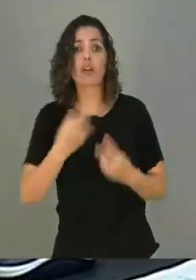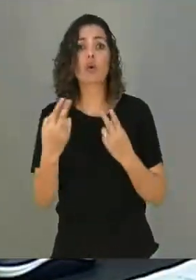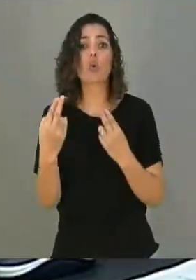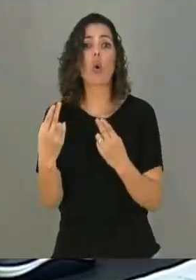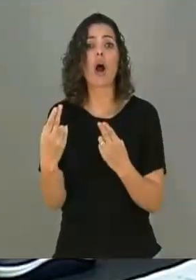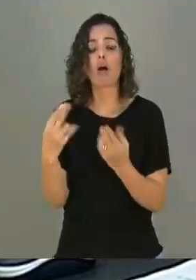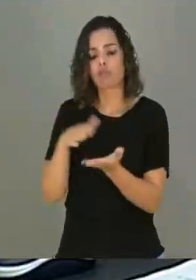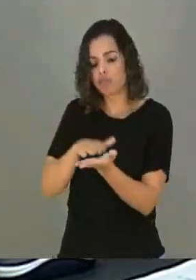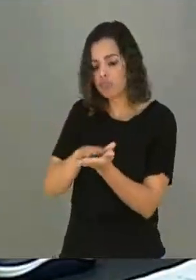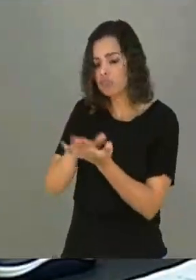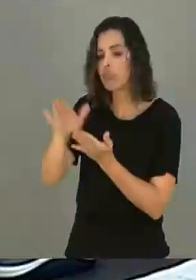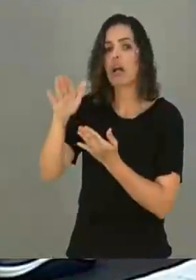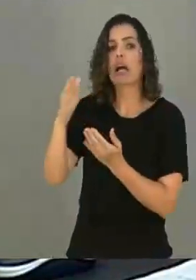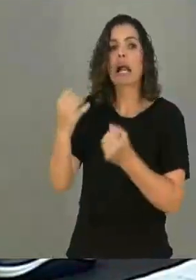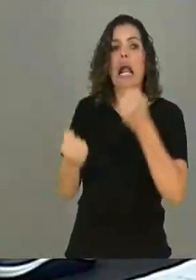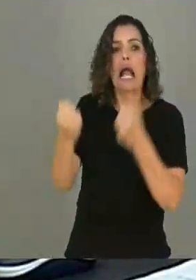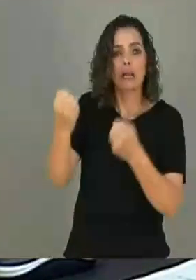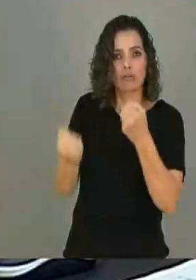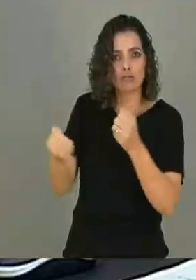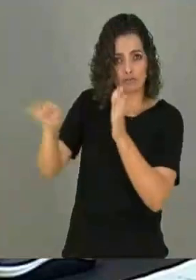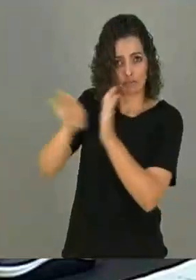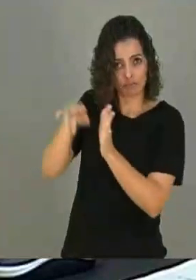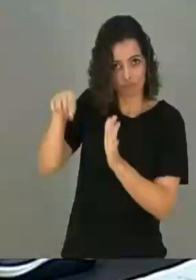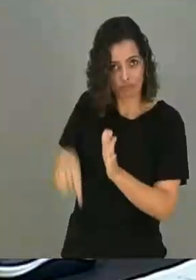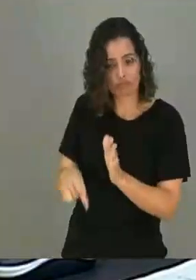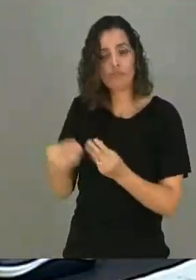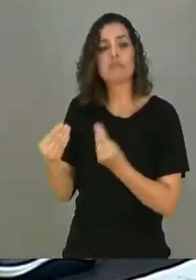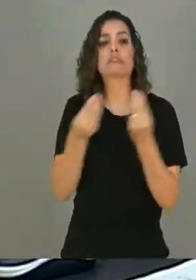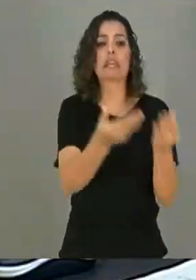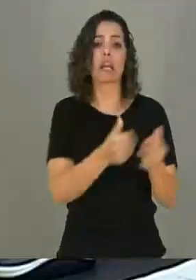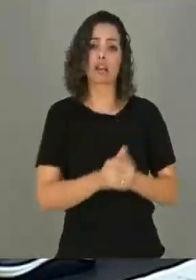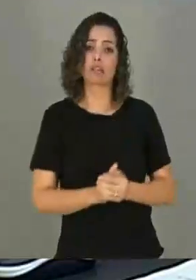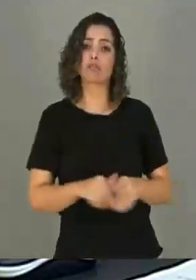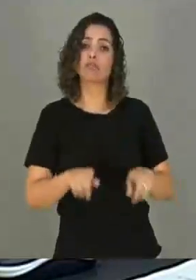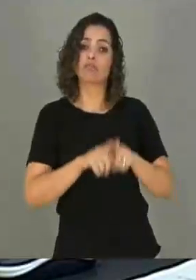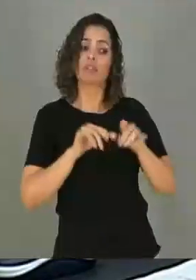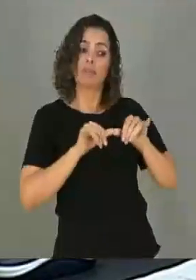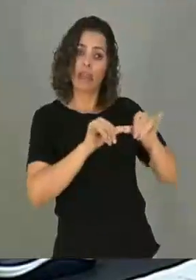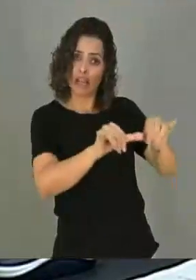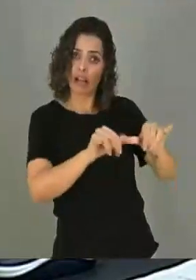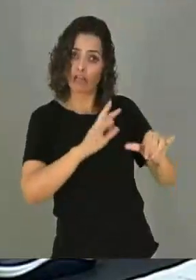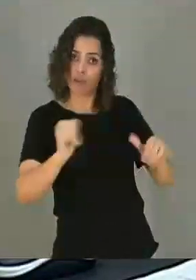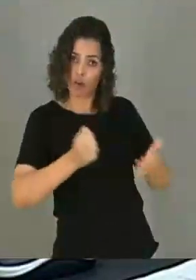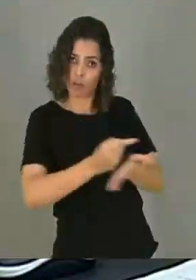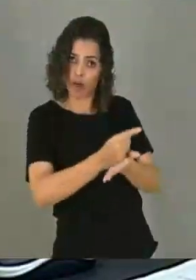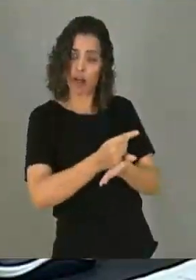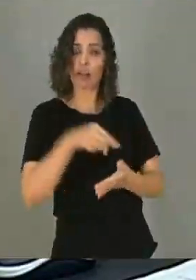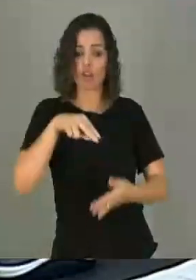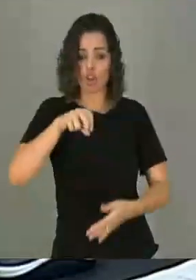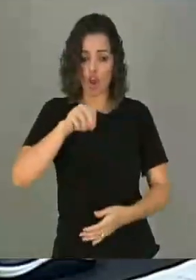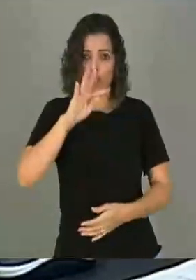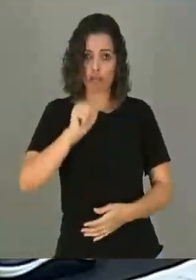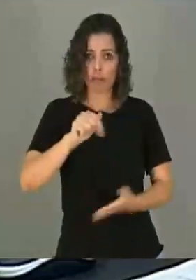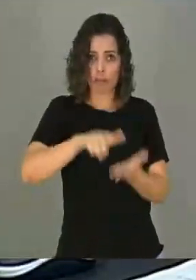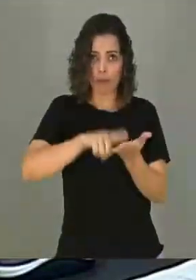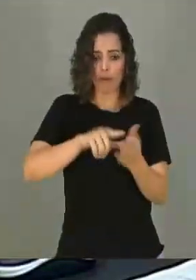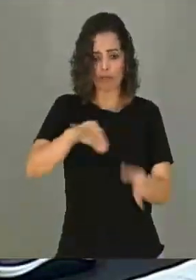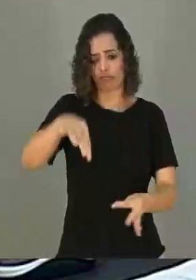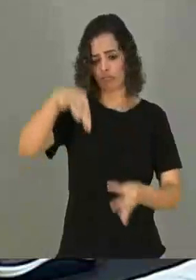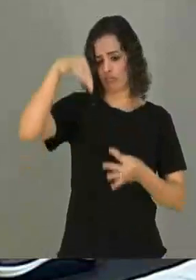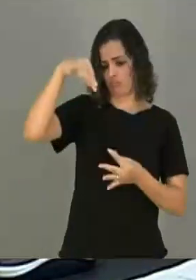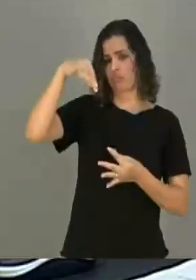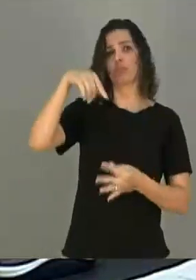as pessoas? Igual como a gente, quando vai comprar no supermercado, não recebe a nota? Por que não se tem alguma coisa